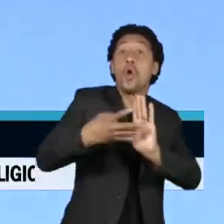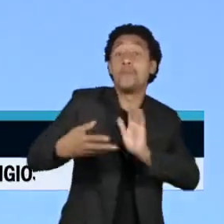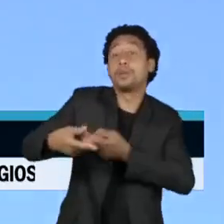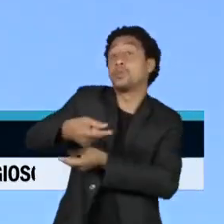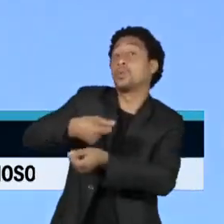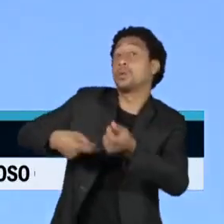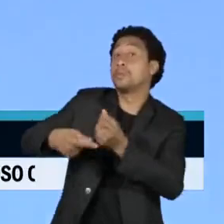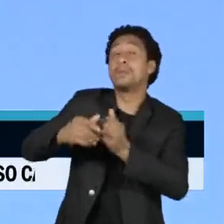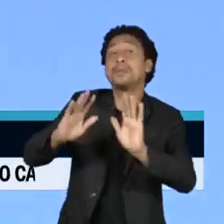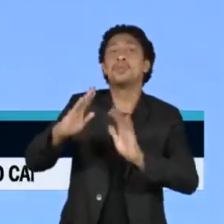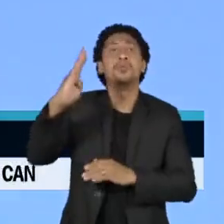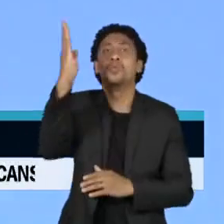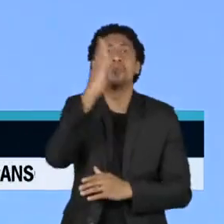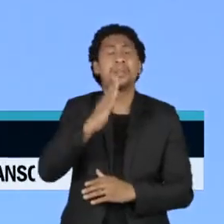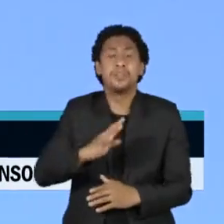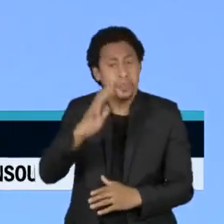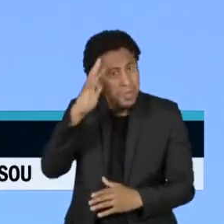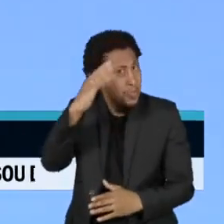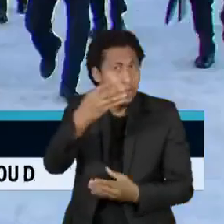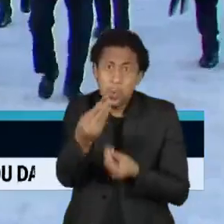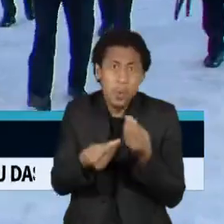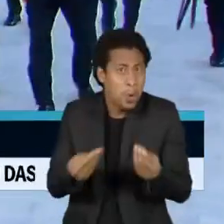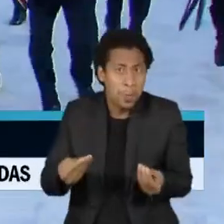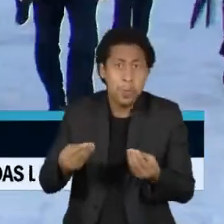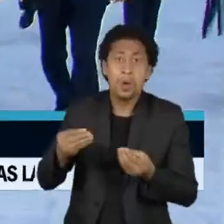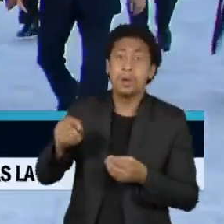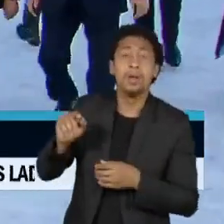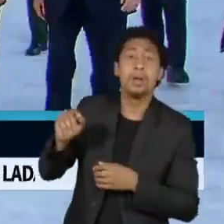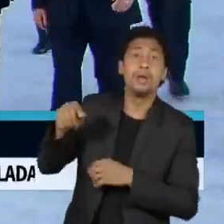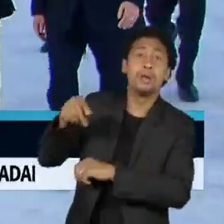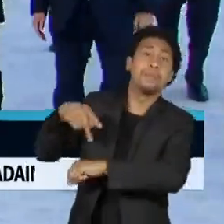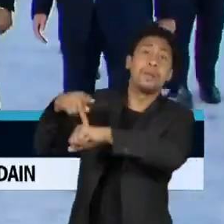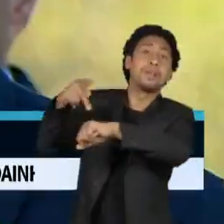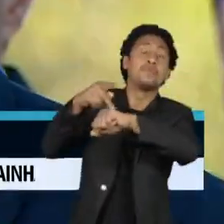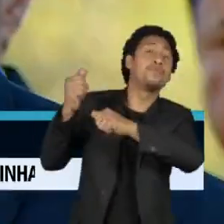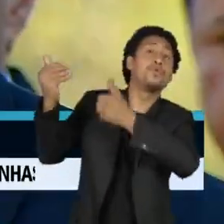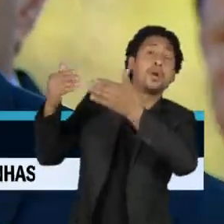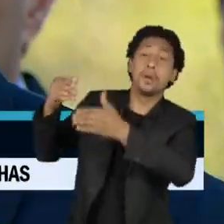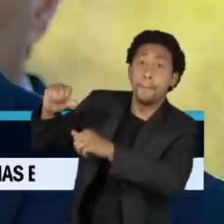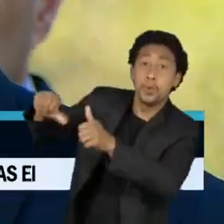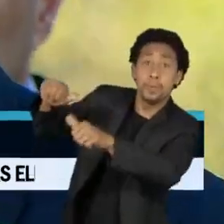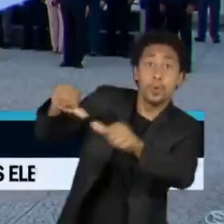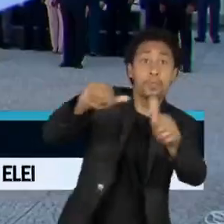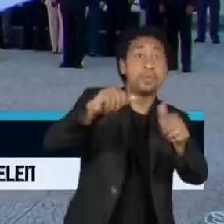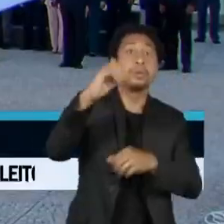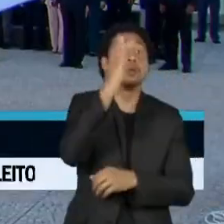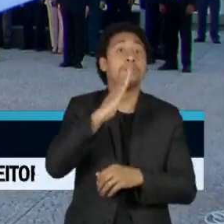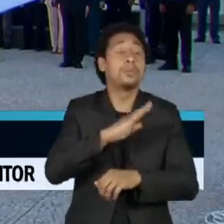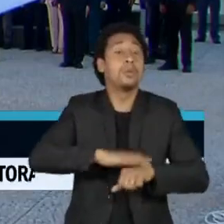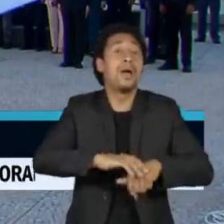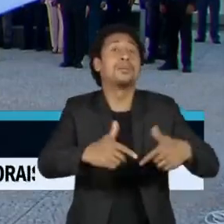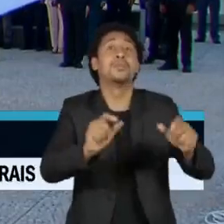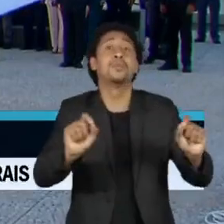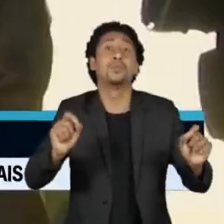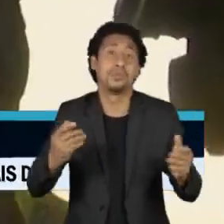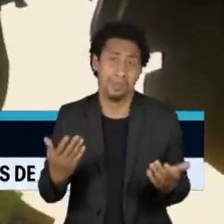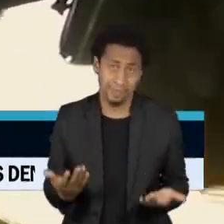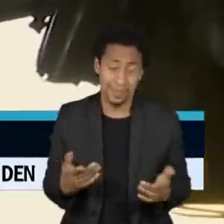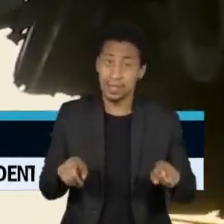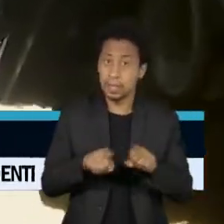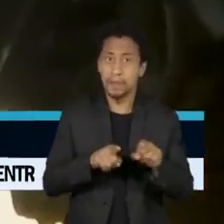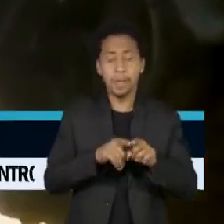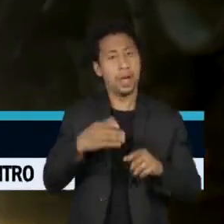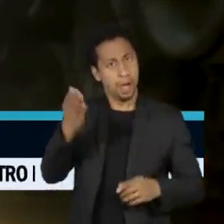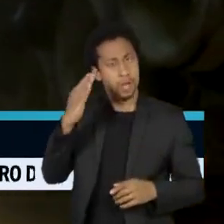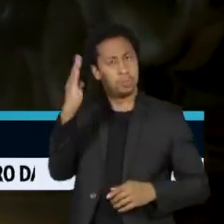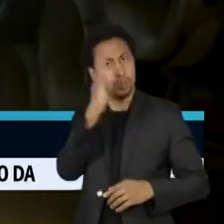de tantas mudanças? E, principalmente, como recuperar o protagonismo internacional que nós perdemos? Um exemplo é